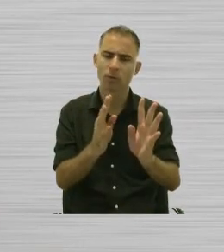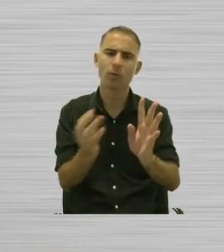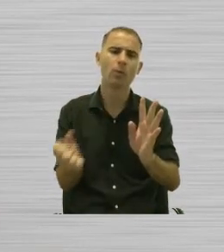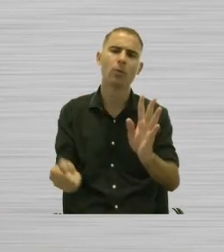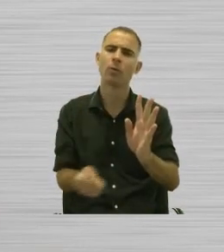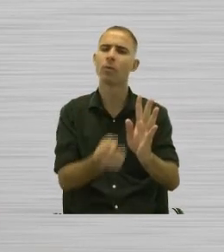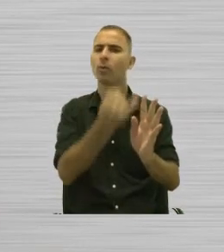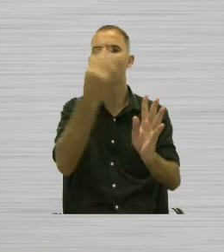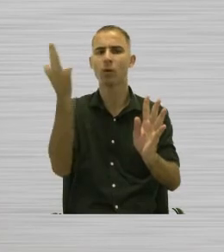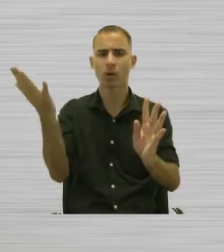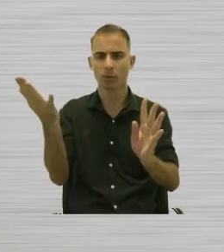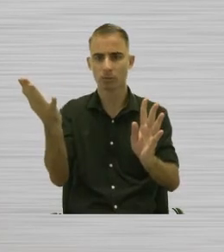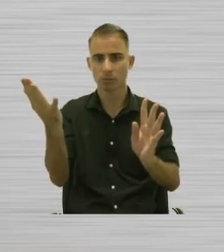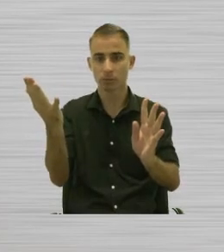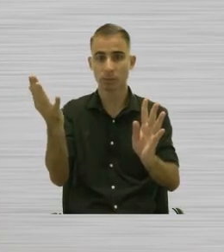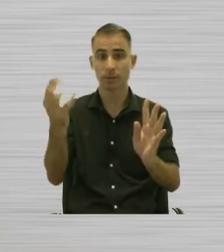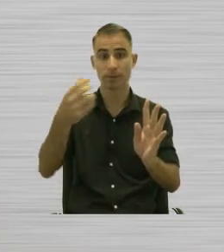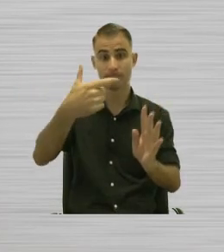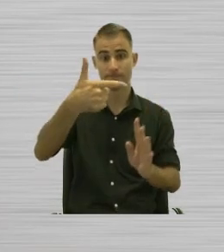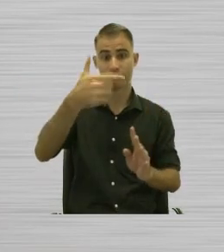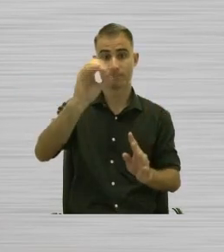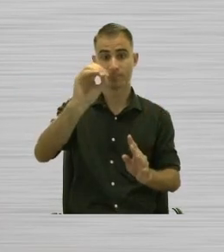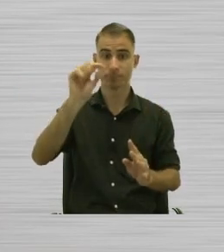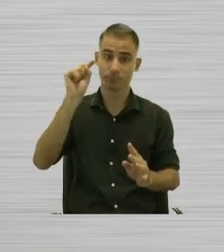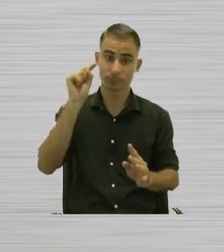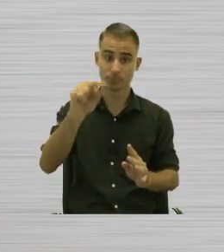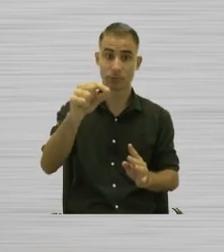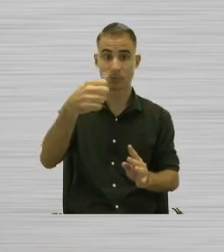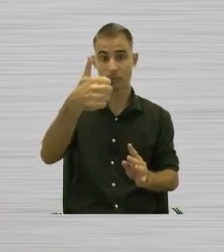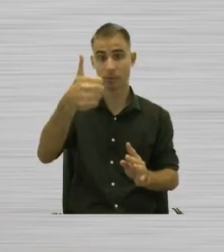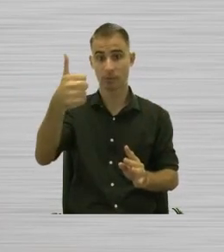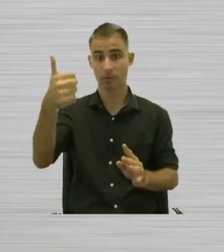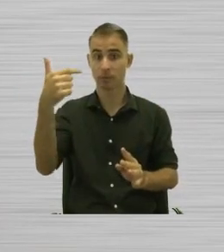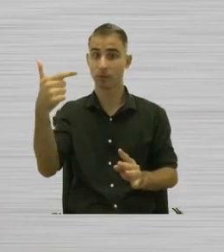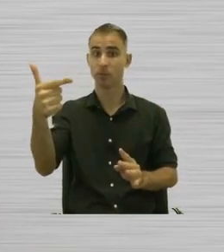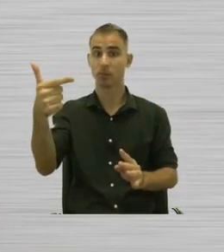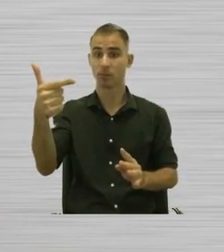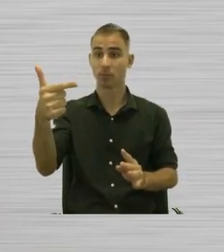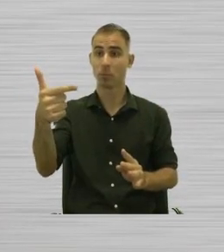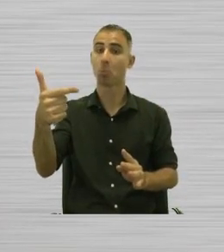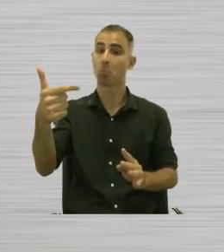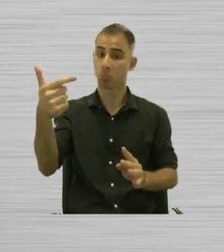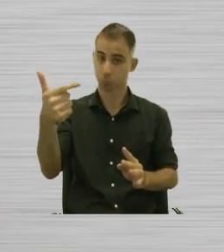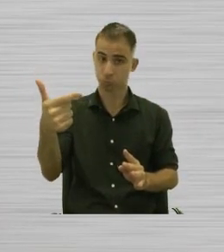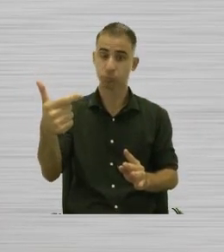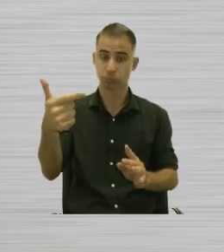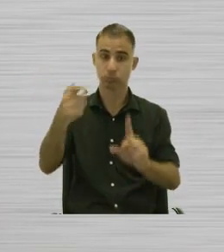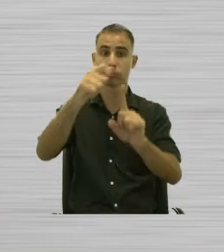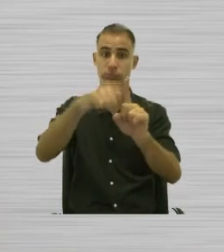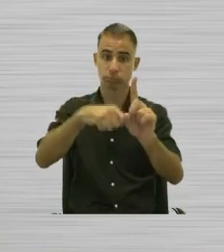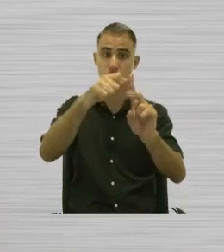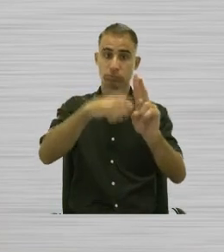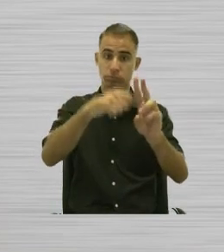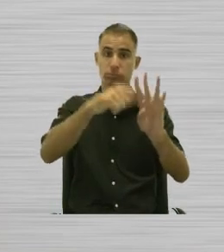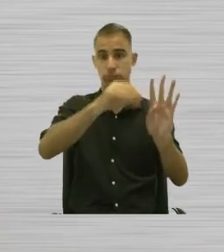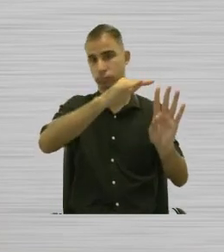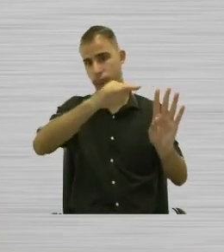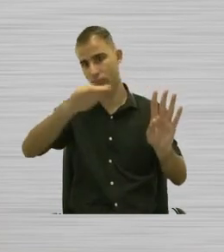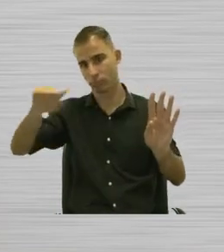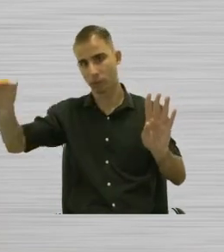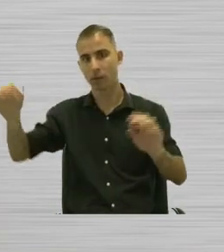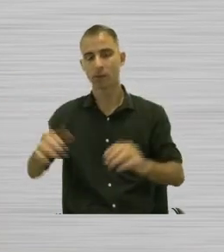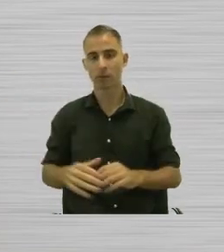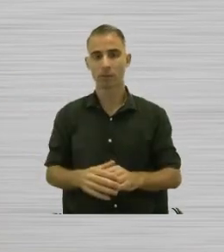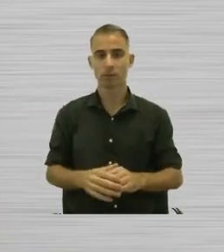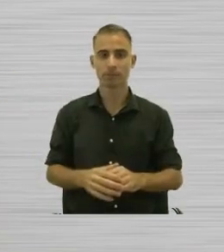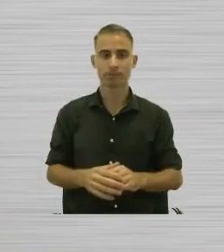equipe médica. Isso é uma média mês, tá? Como também de enfermeiro, mais de 6 mil atendimentos, e também